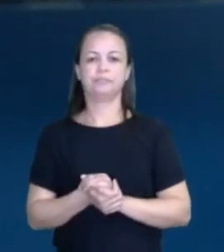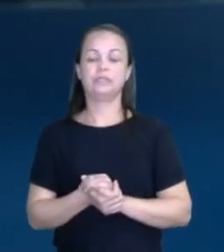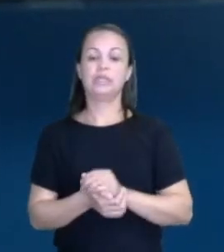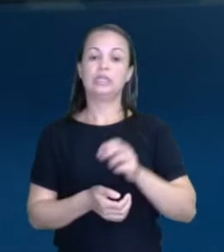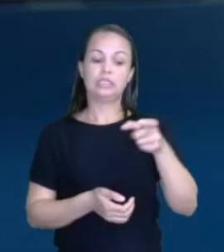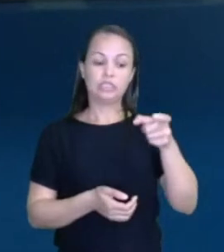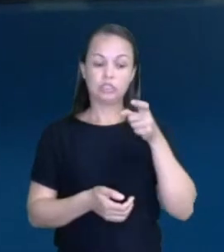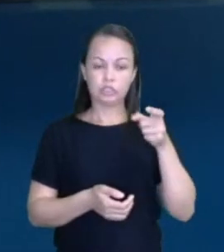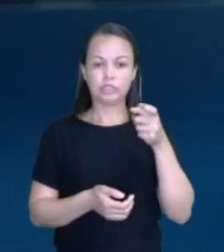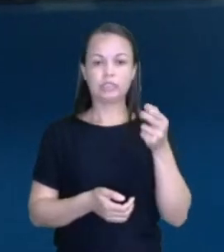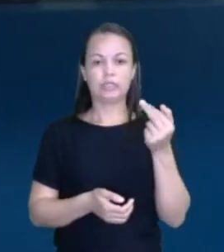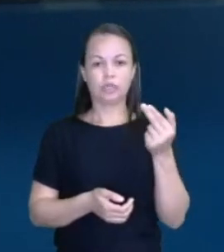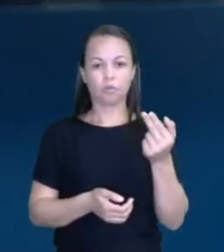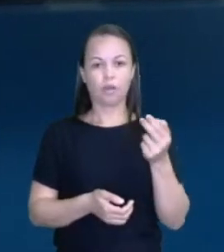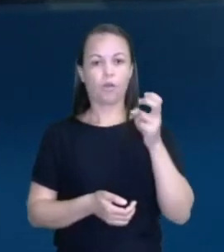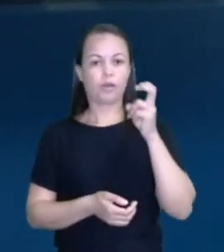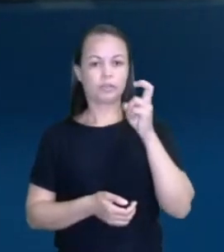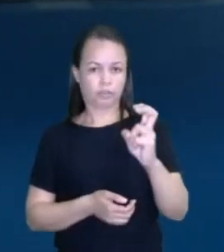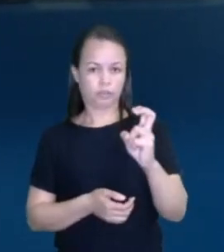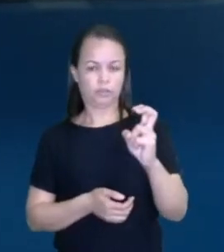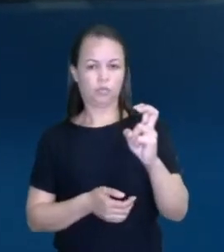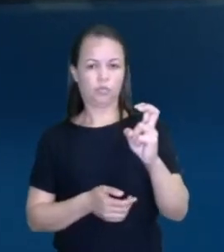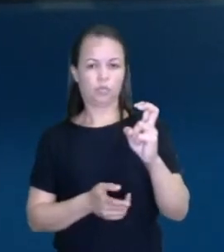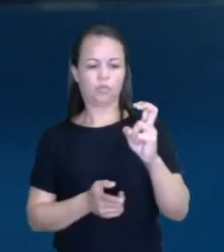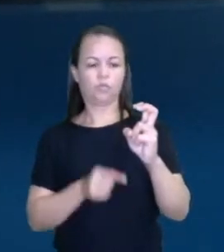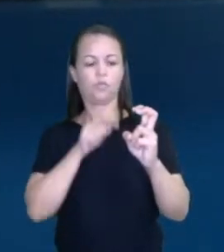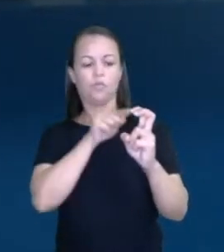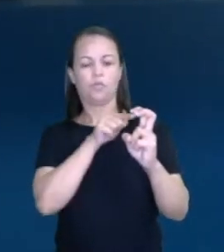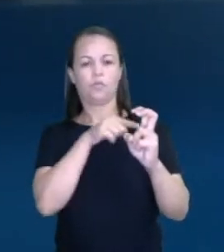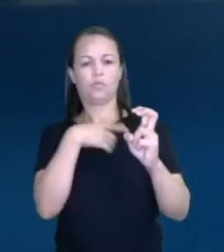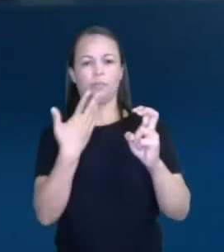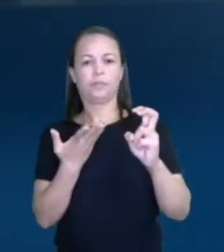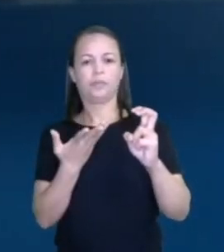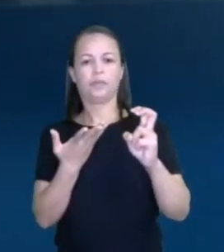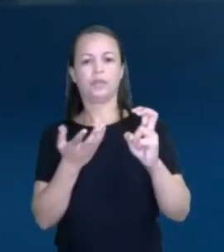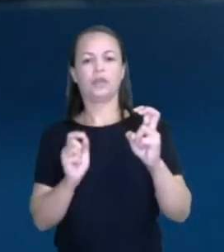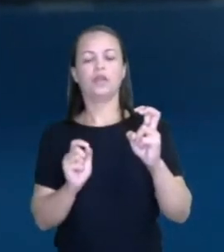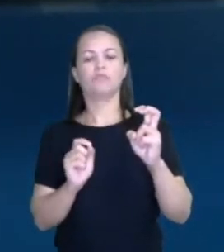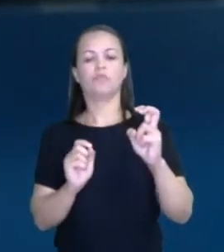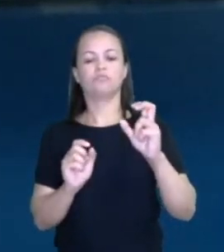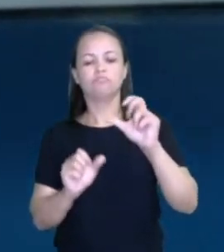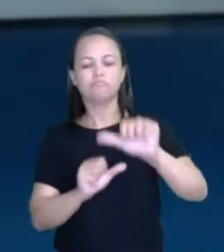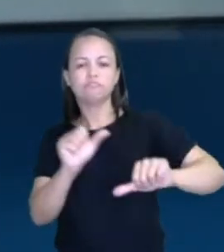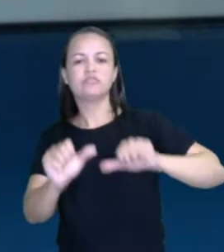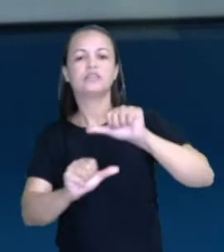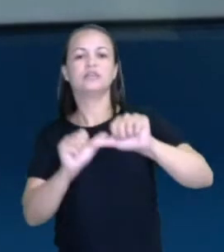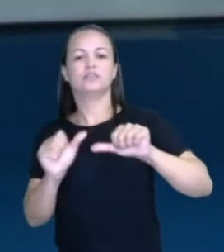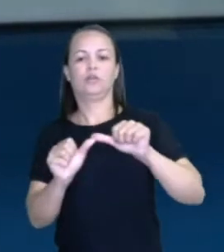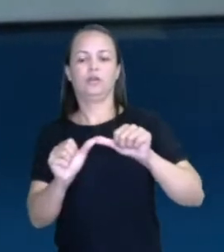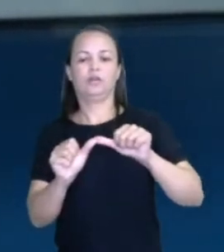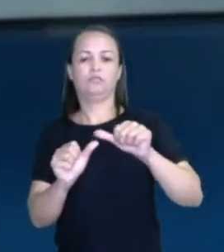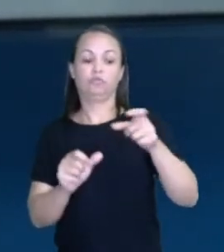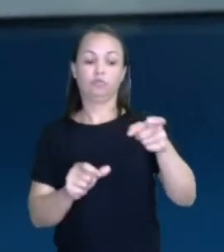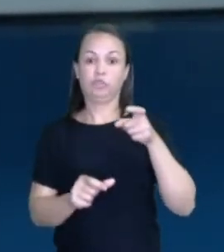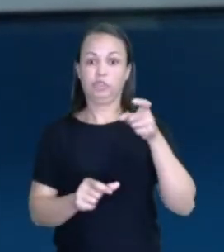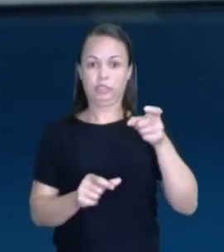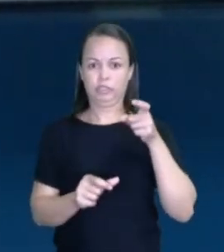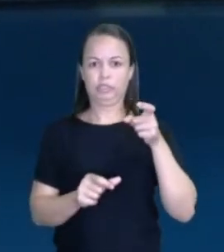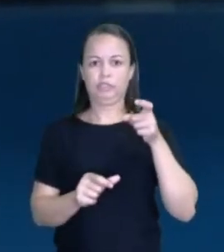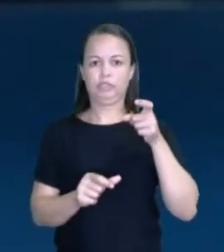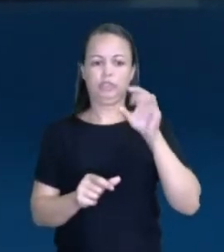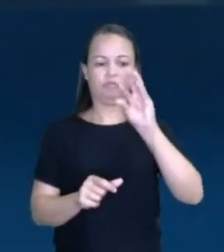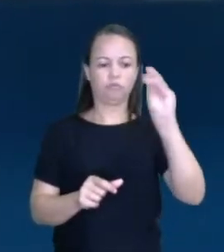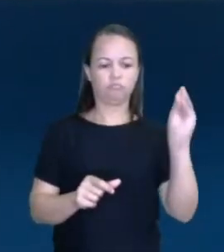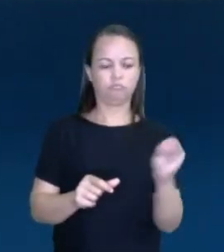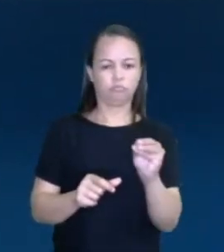x vale 5 para essa situação, eu vou vir aqui fazer a troca. Vou tirar o x e